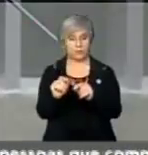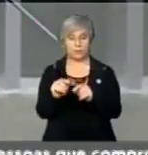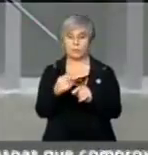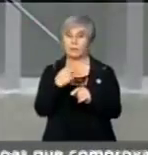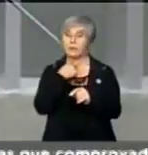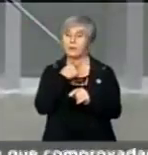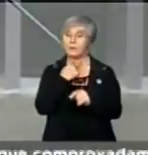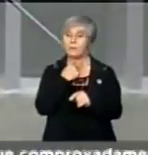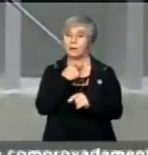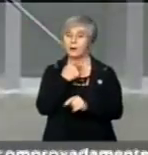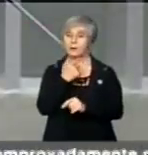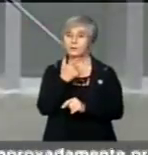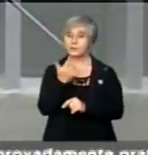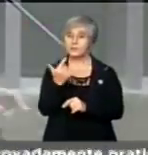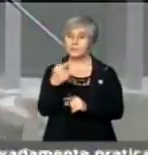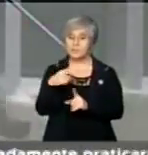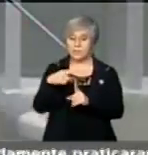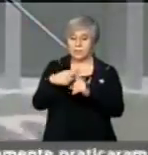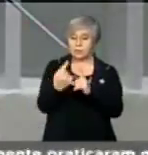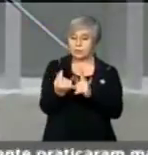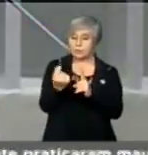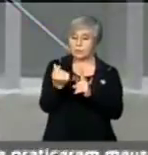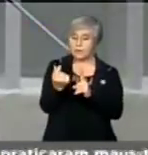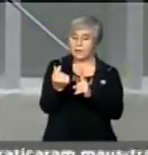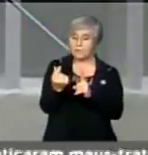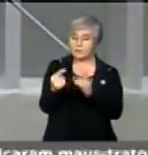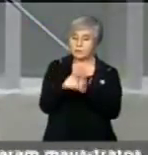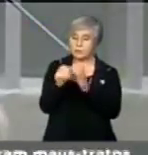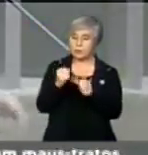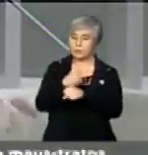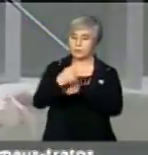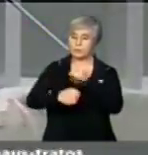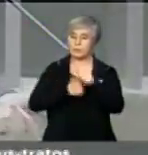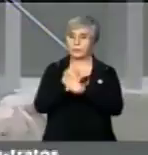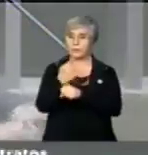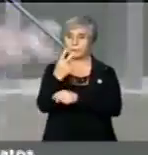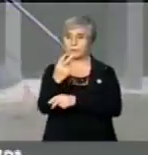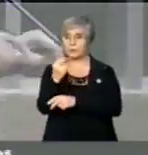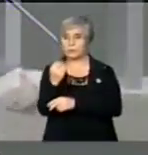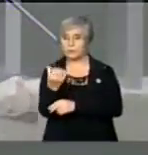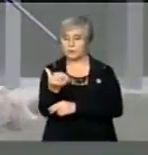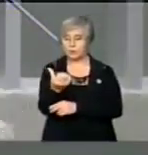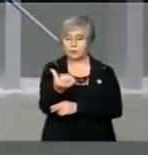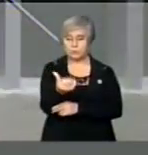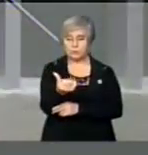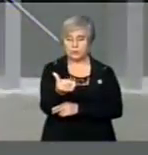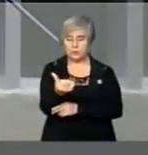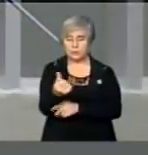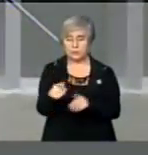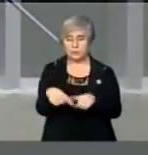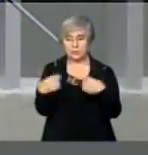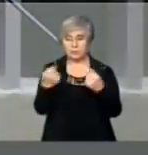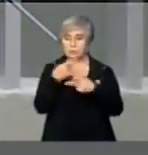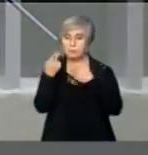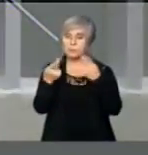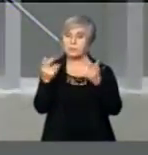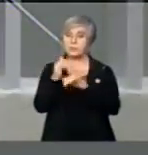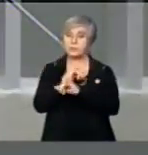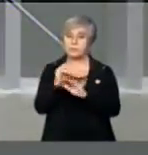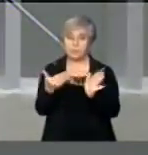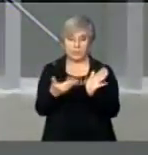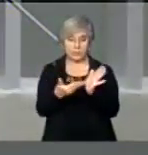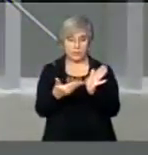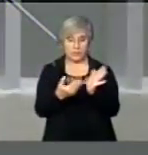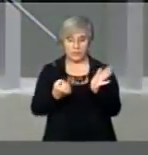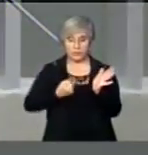superávit para o ano de 2016, mas nós não podemos deixar de dizer que esse é um número